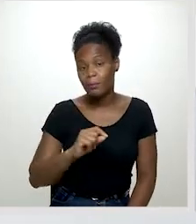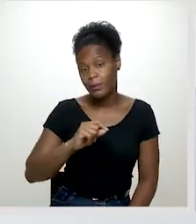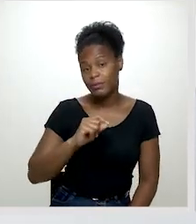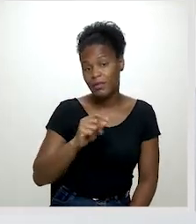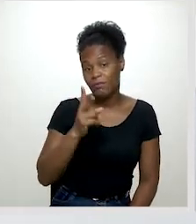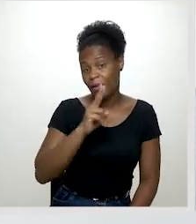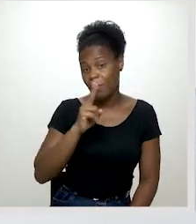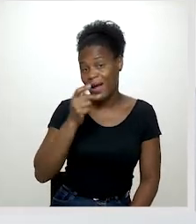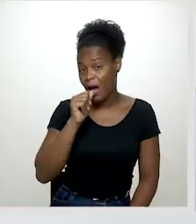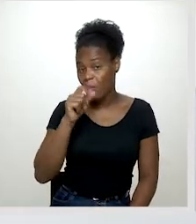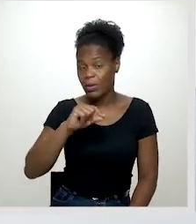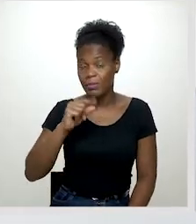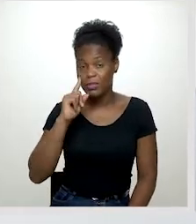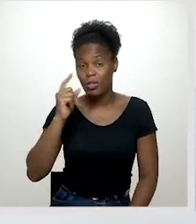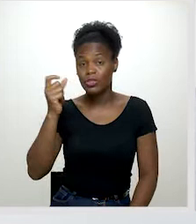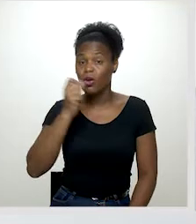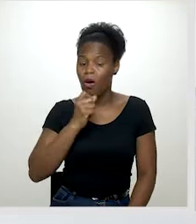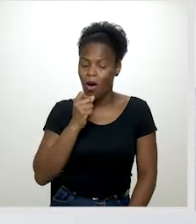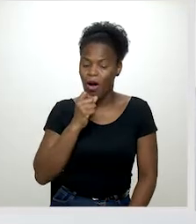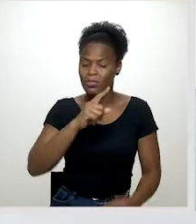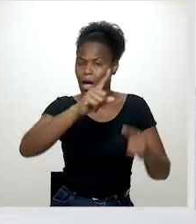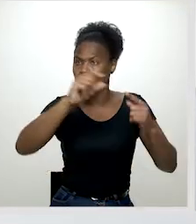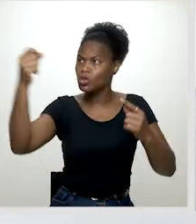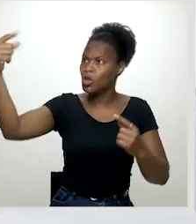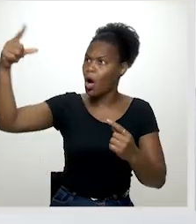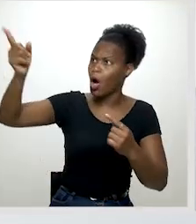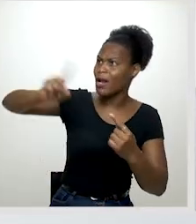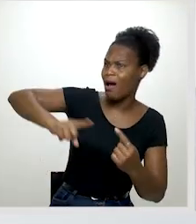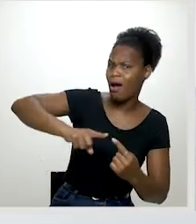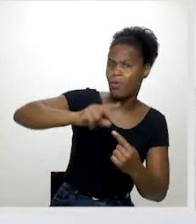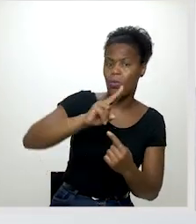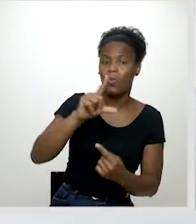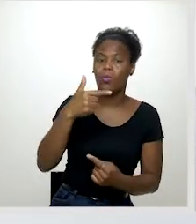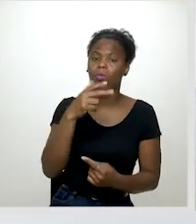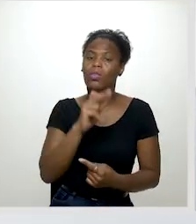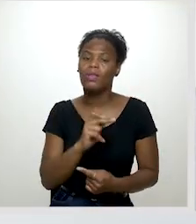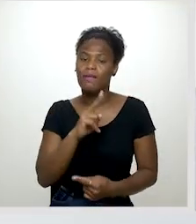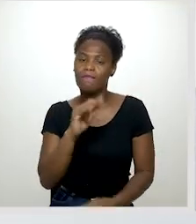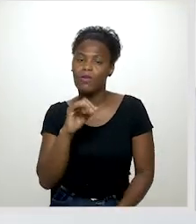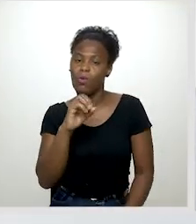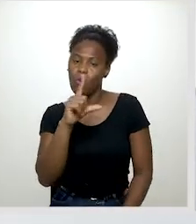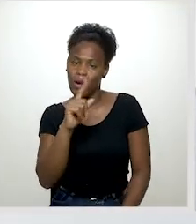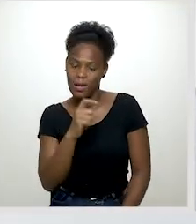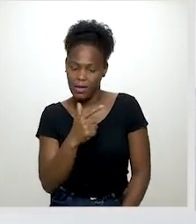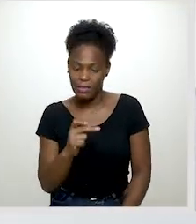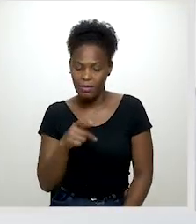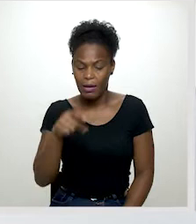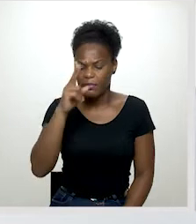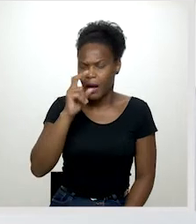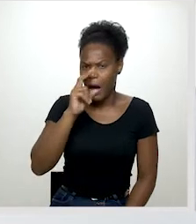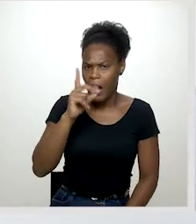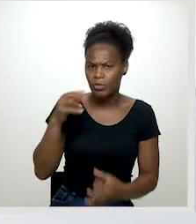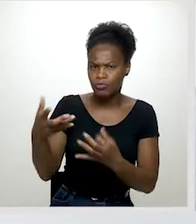radiações ultravioletas, podemos constatar, né? Temos aqui esses gases que reagiram